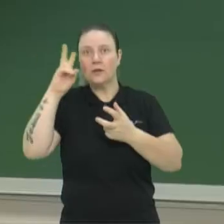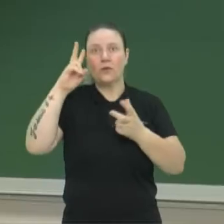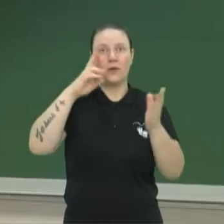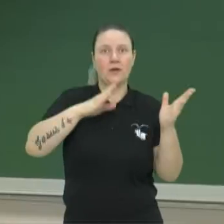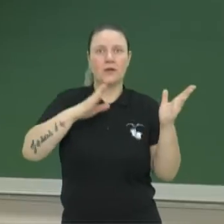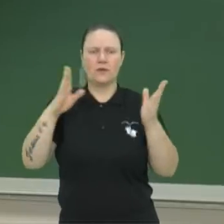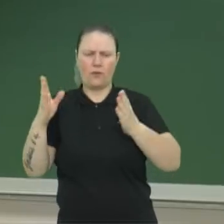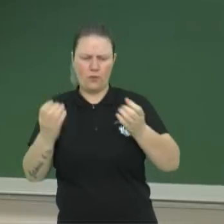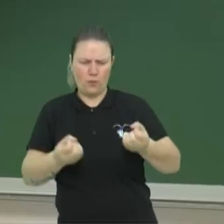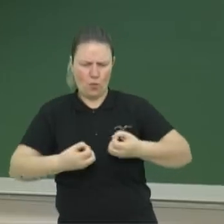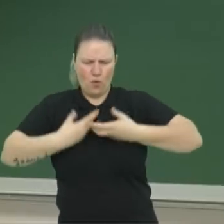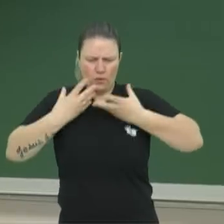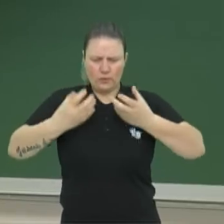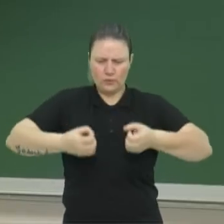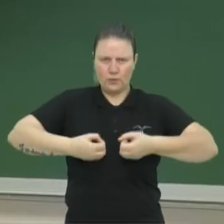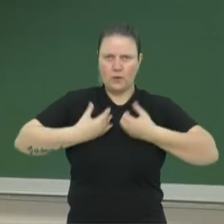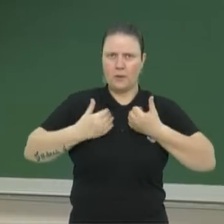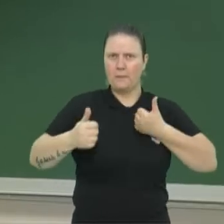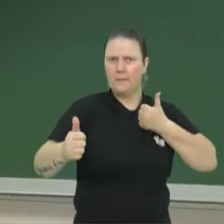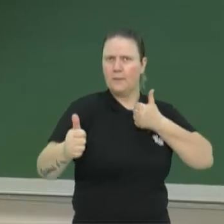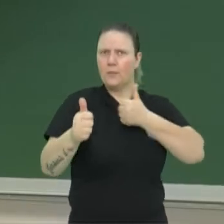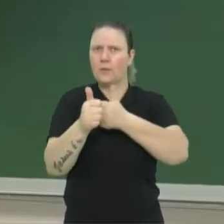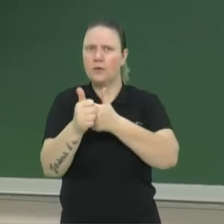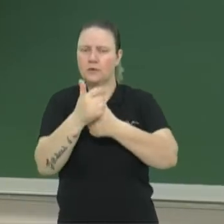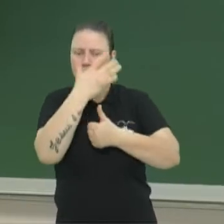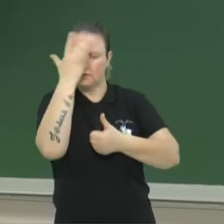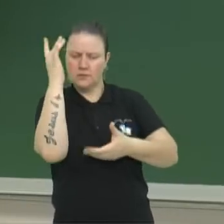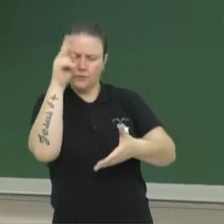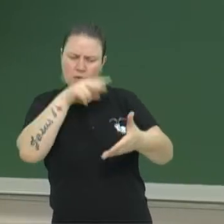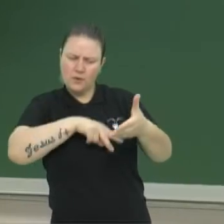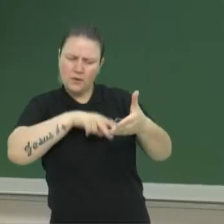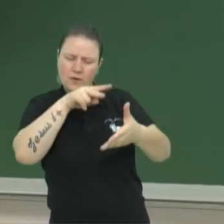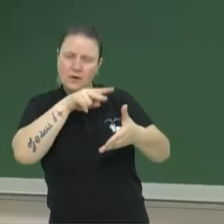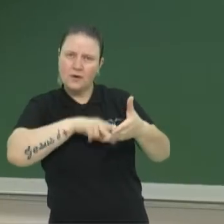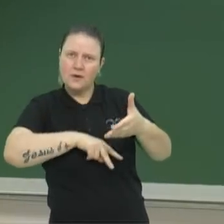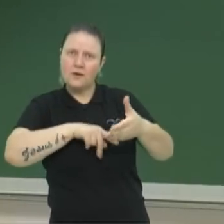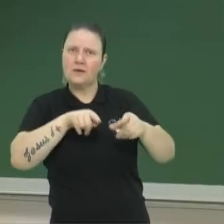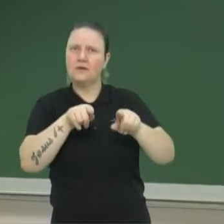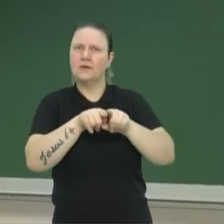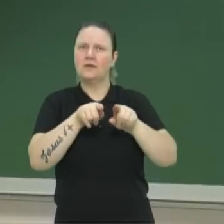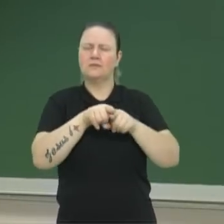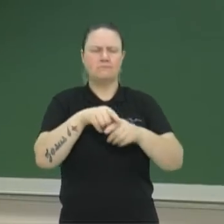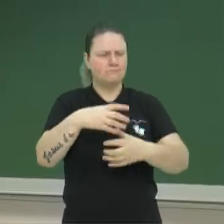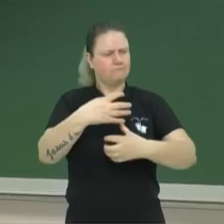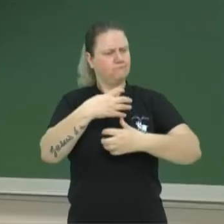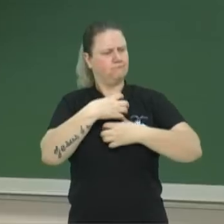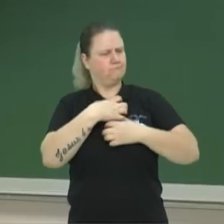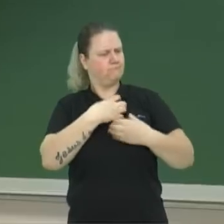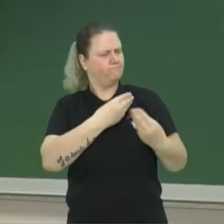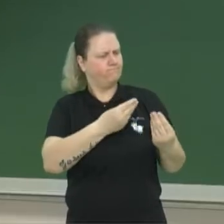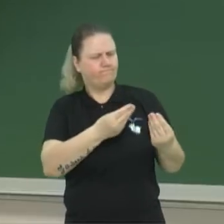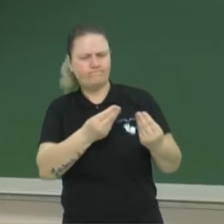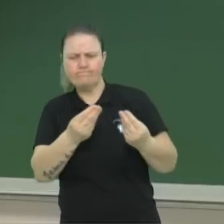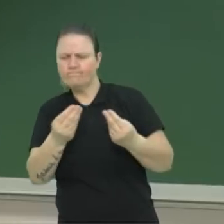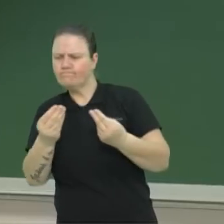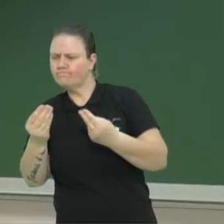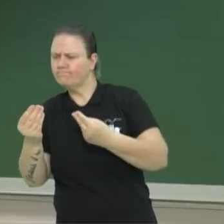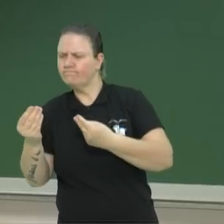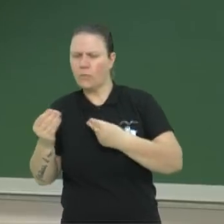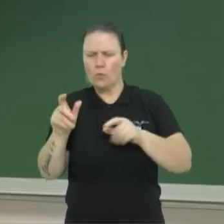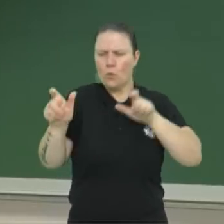mais expressivo, mais próximo do leitor. Ele aproxima o leitor dessas sensações todas vividas então